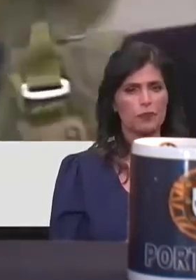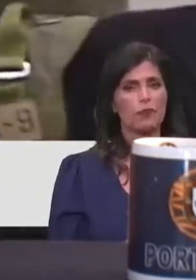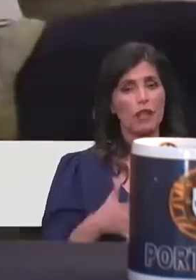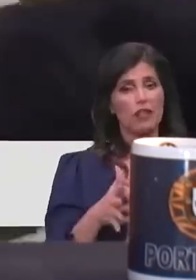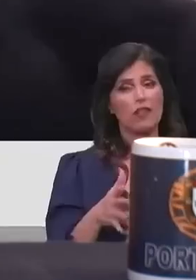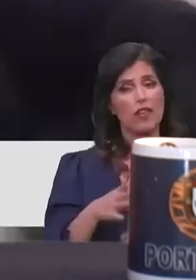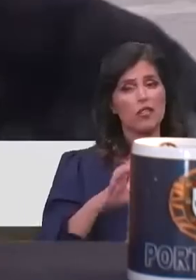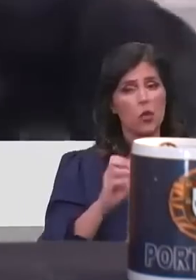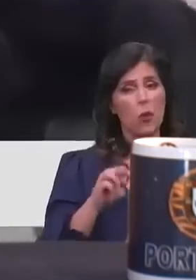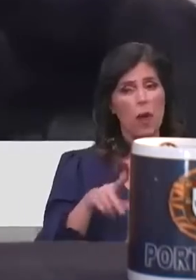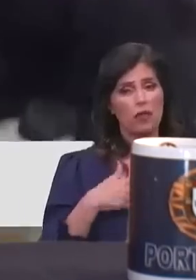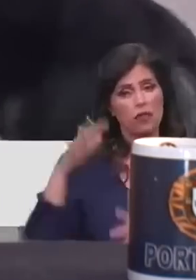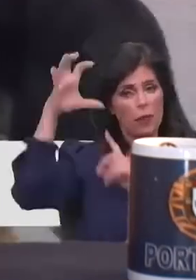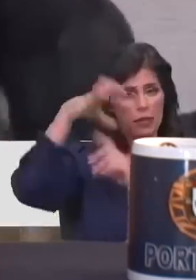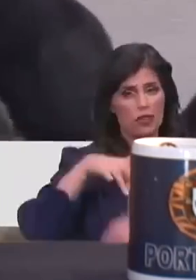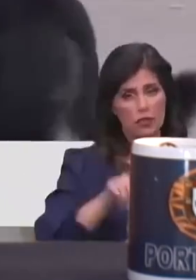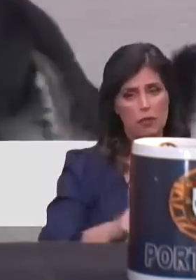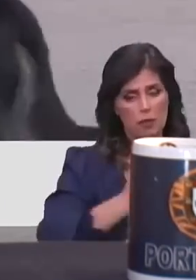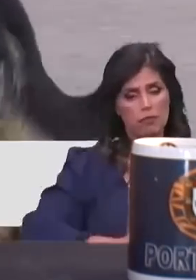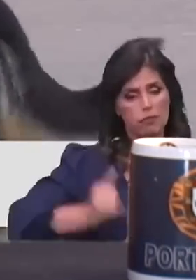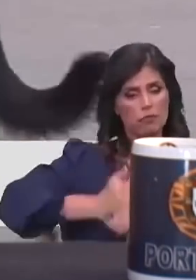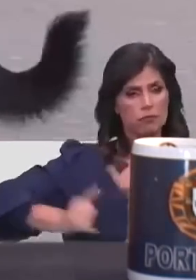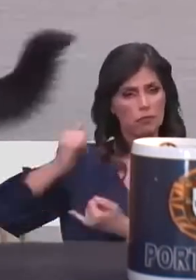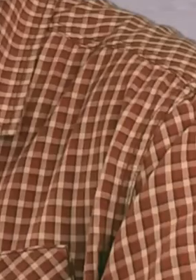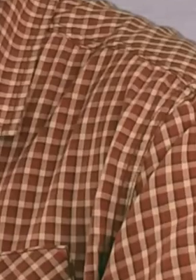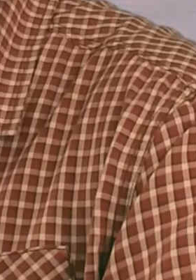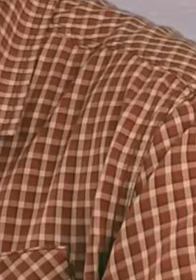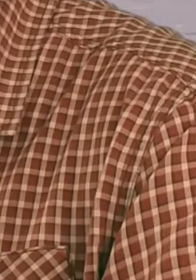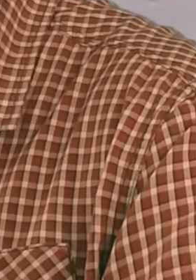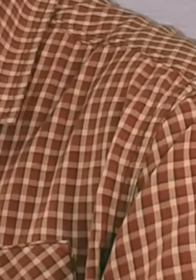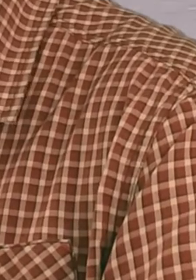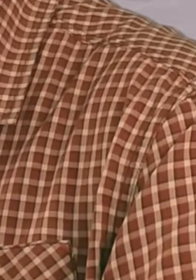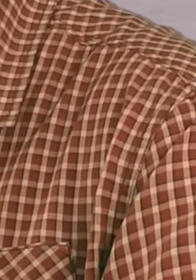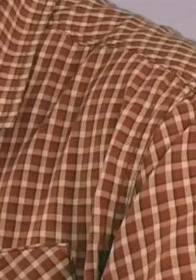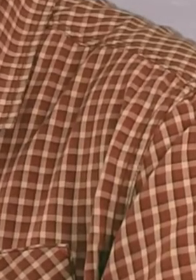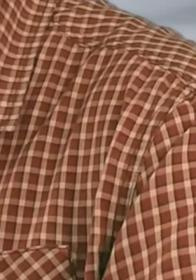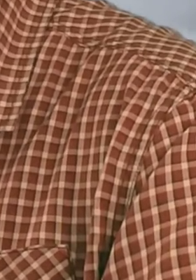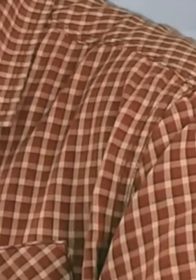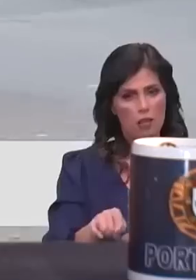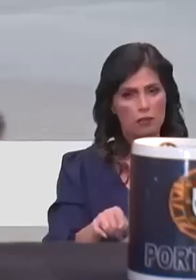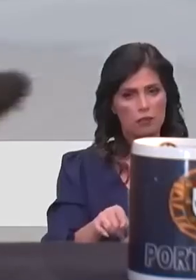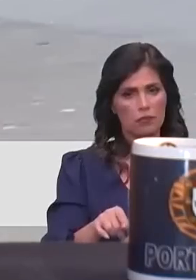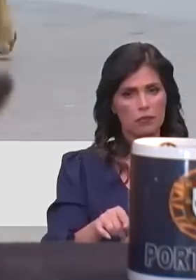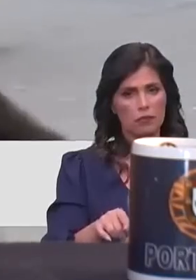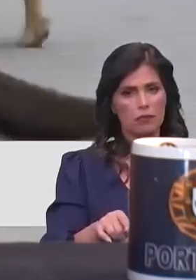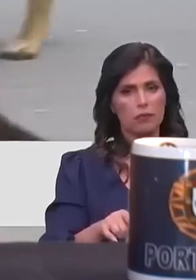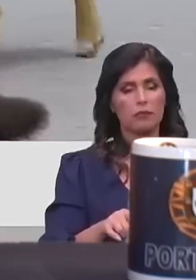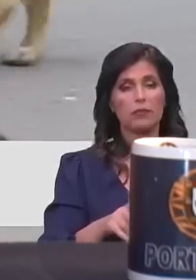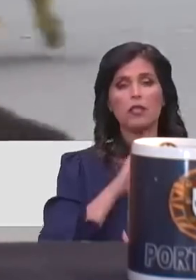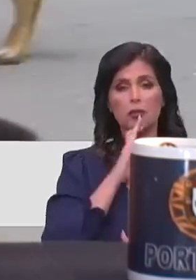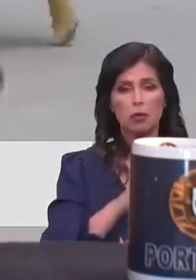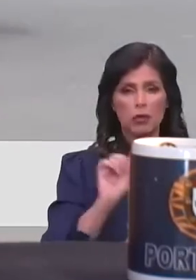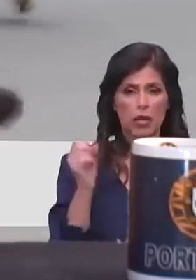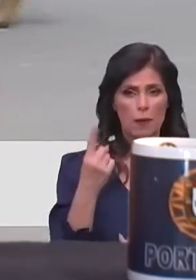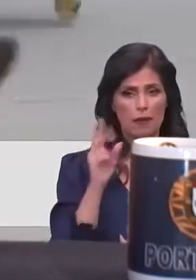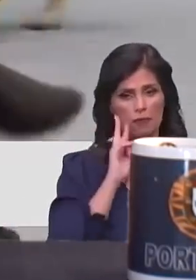que mostramos ao mundo que não temos nada para dar ato e olhem foi isto bem feitas as contas realmente se